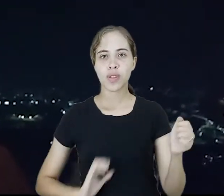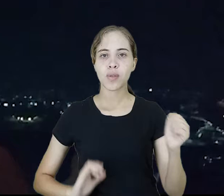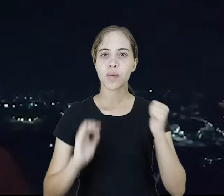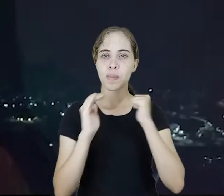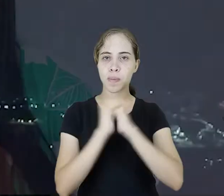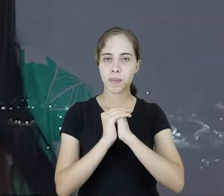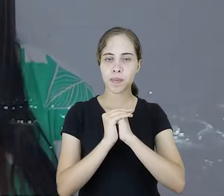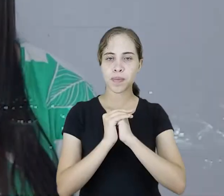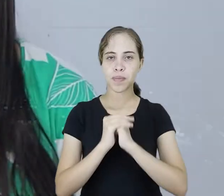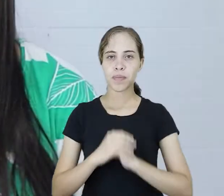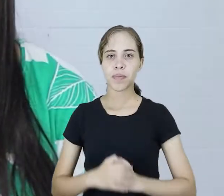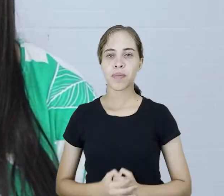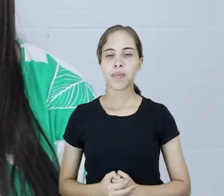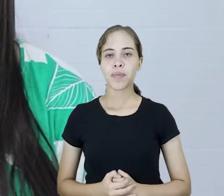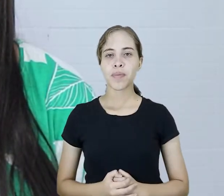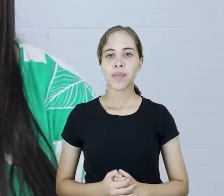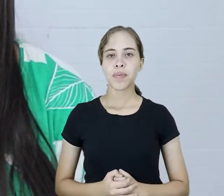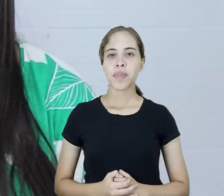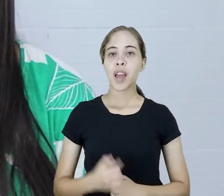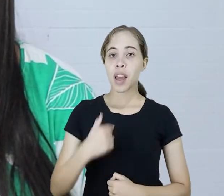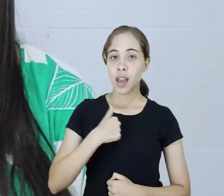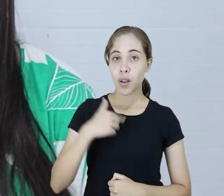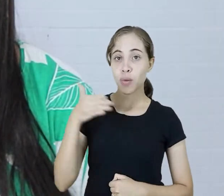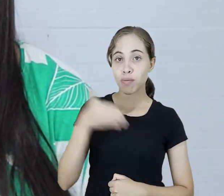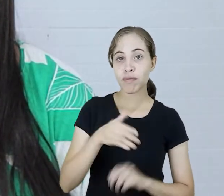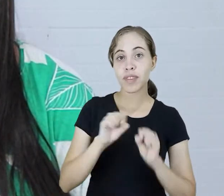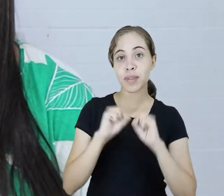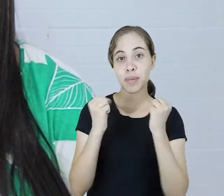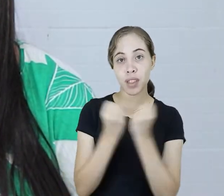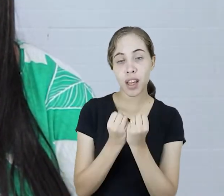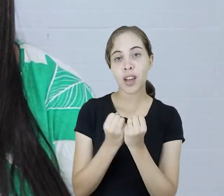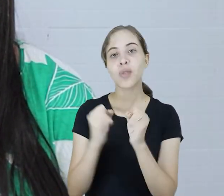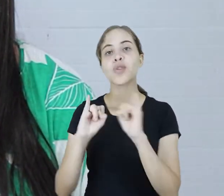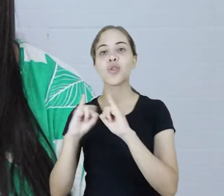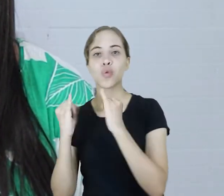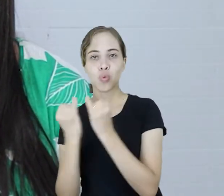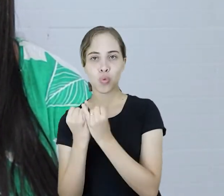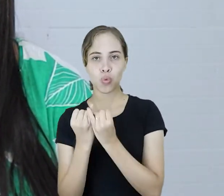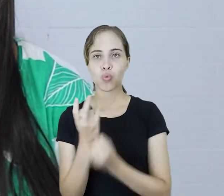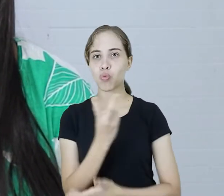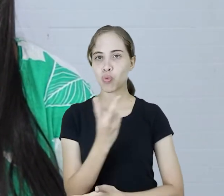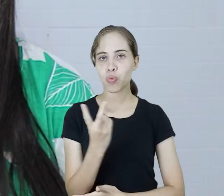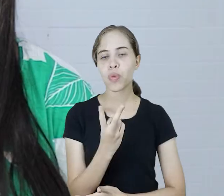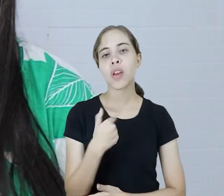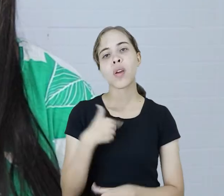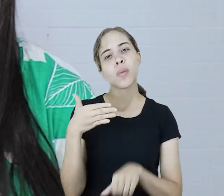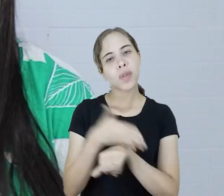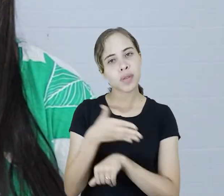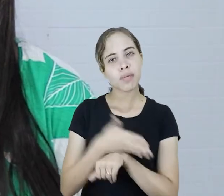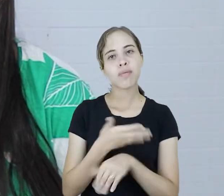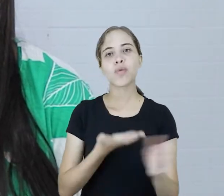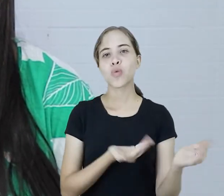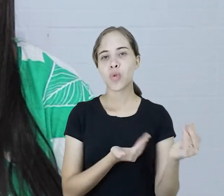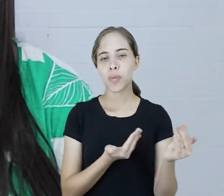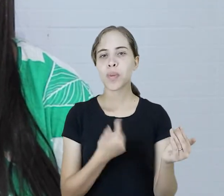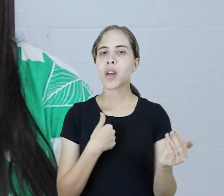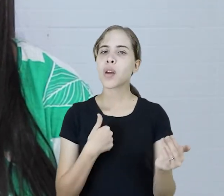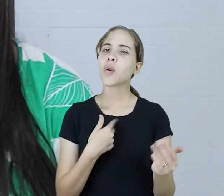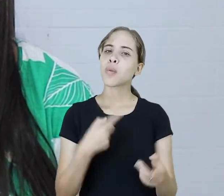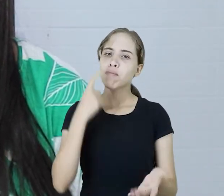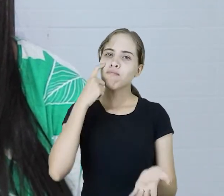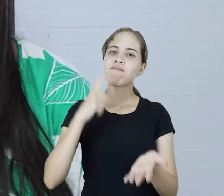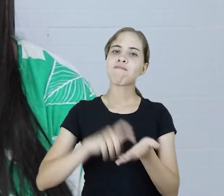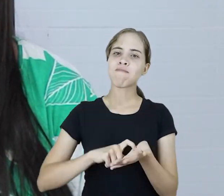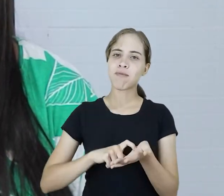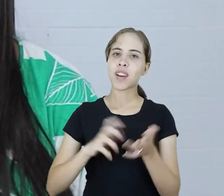Amém. Fiz seminário e instituto durante minha juventude e sei da diferença que esse programa fez na minha